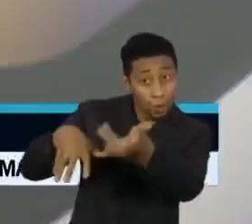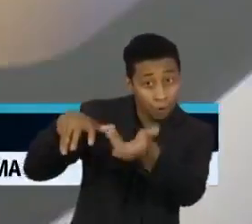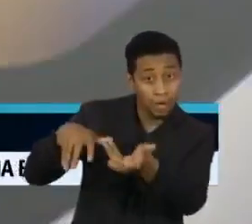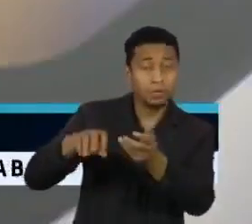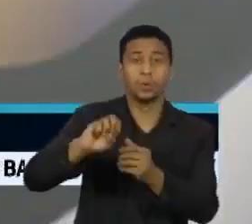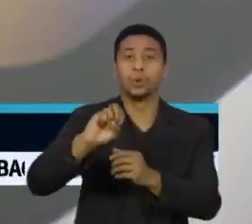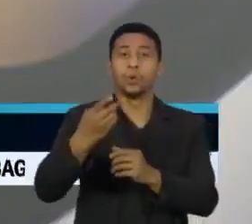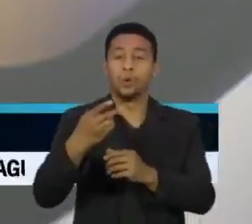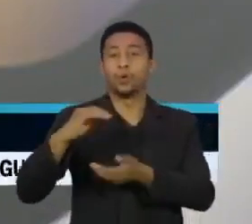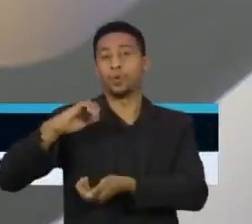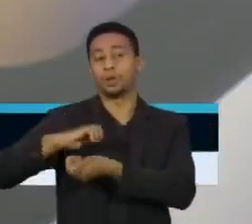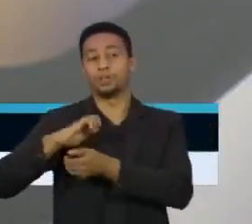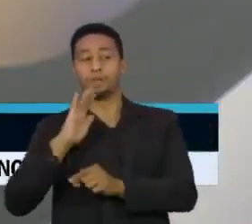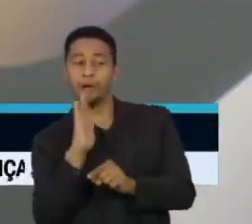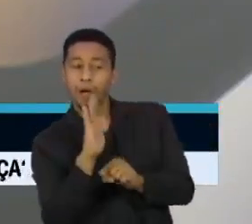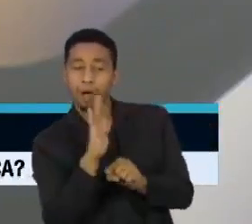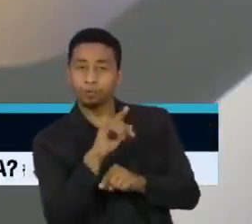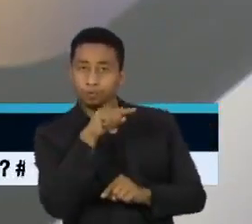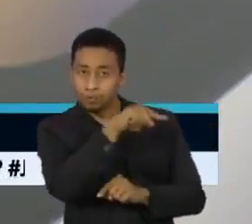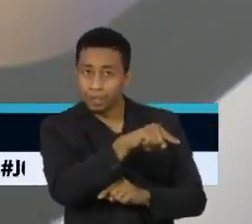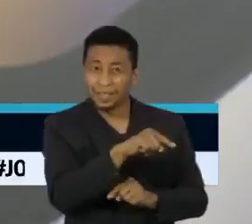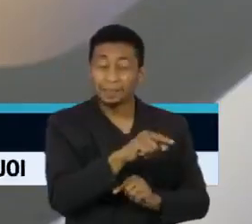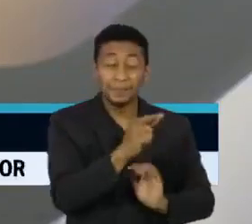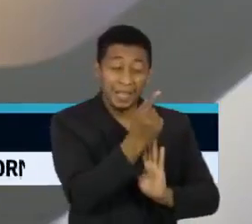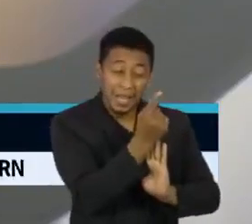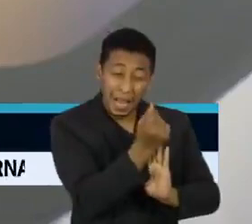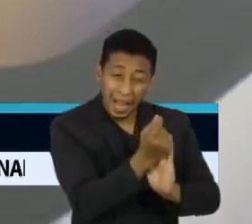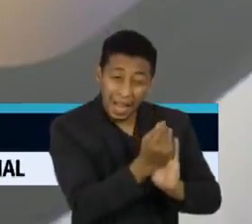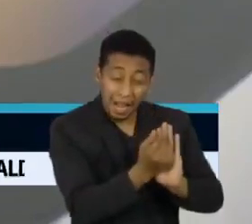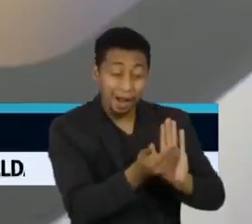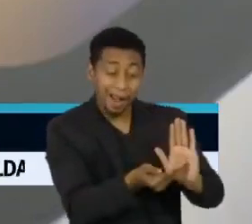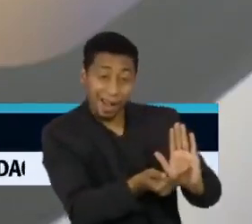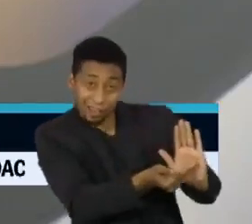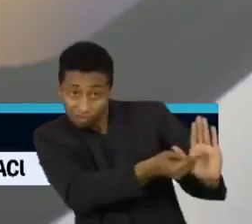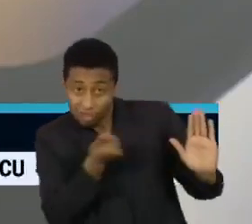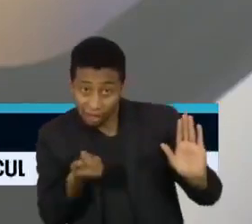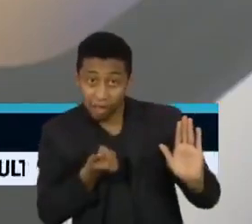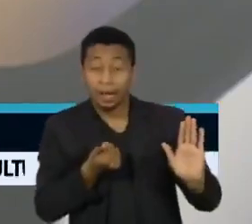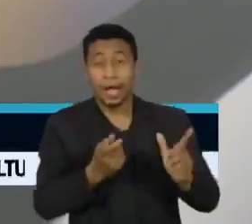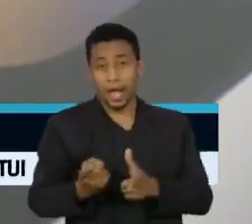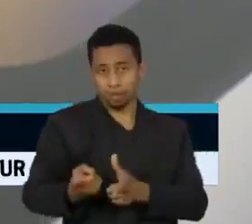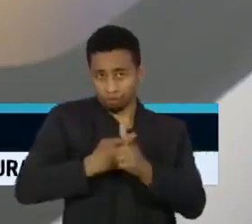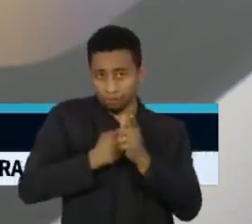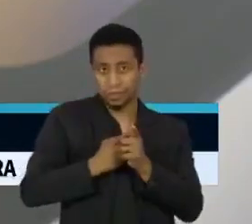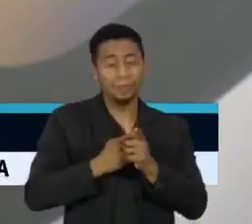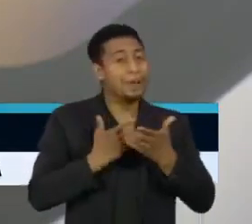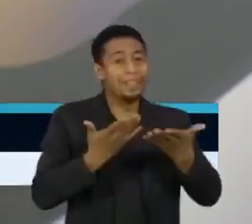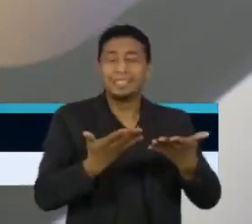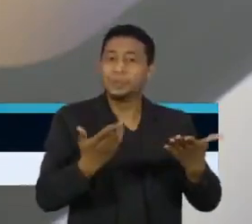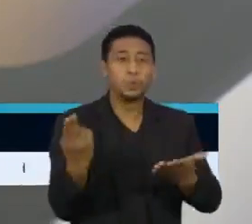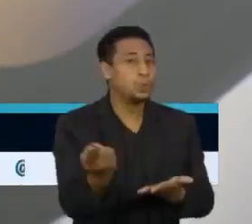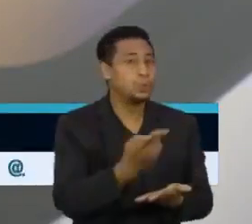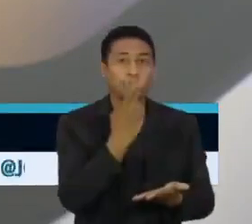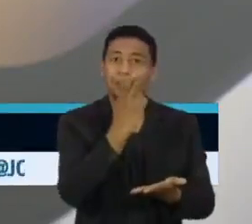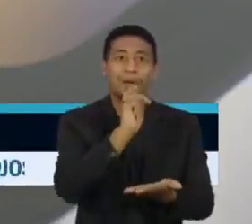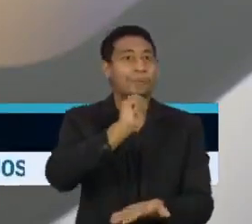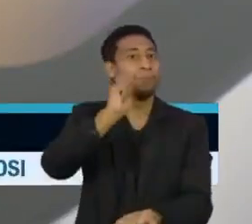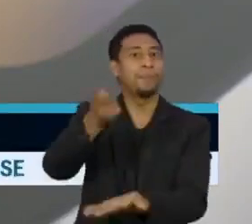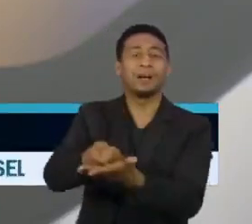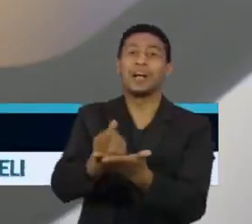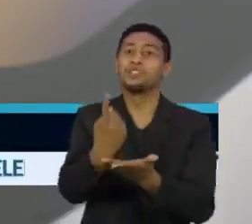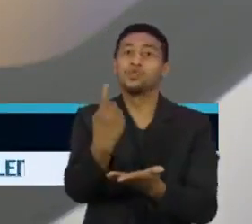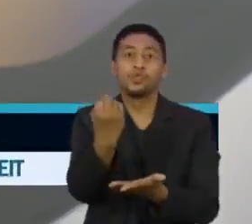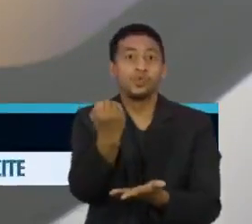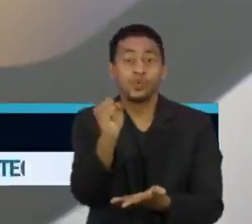com uma ajudinha do STF, mesmo se você tirar isso do teto de gastos, você não tem espaço para arrumar esses 18